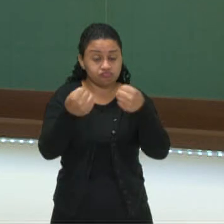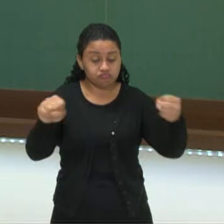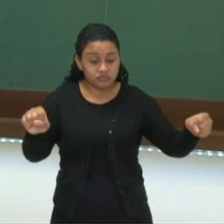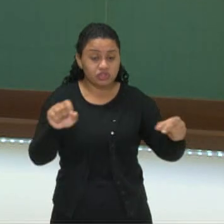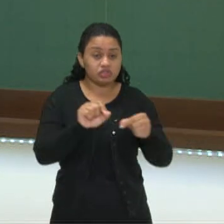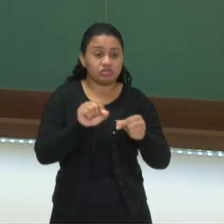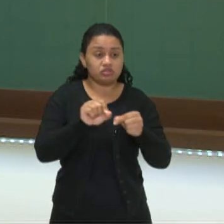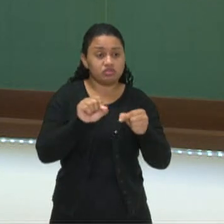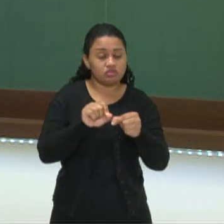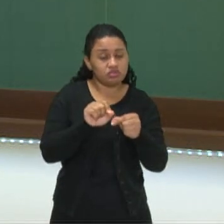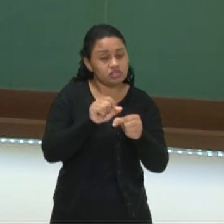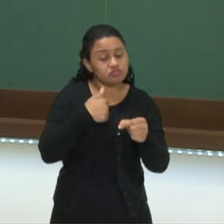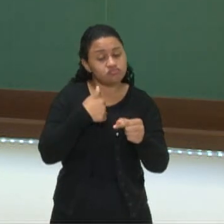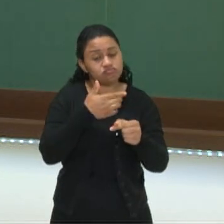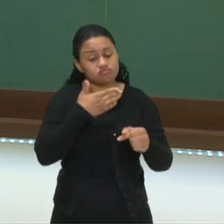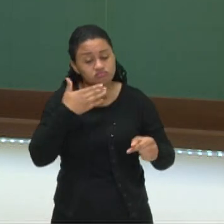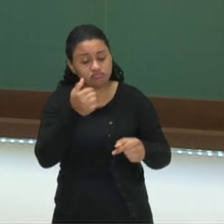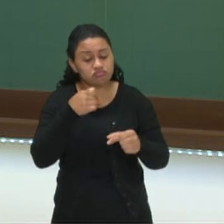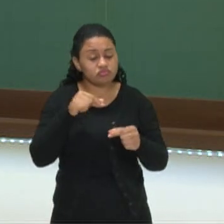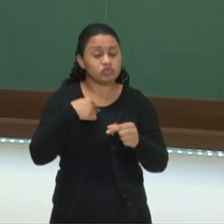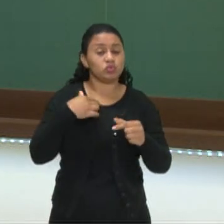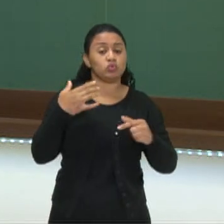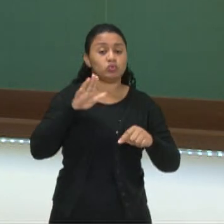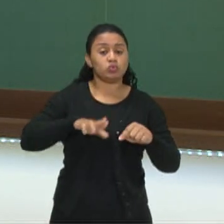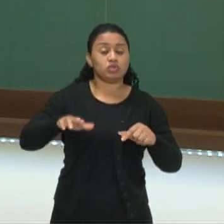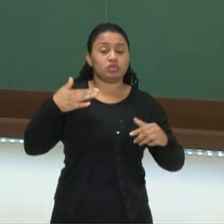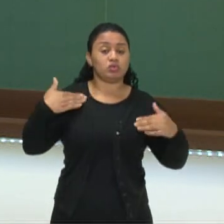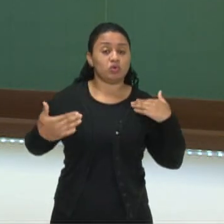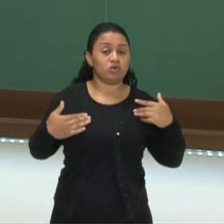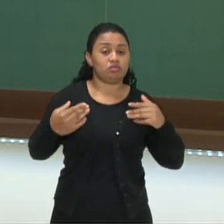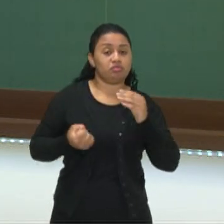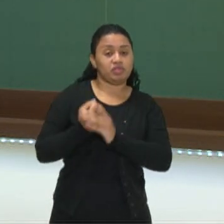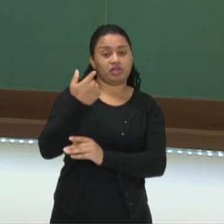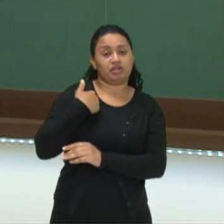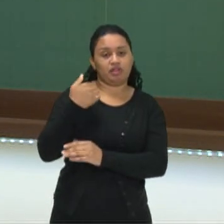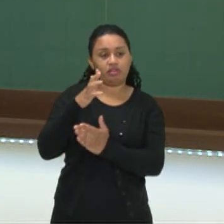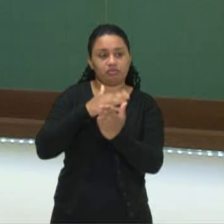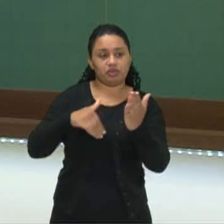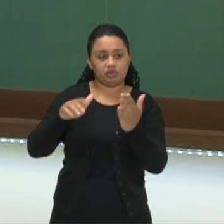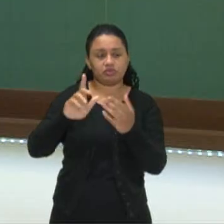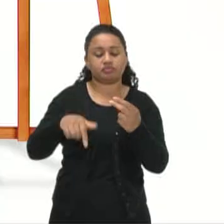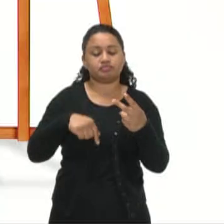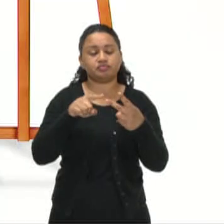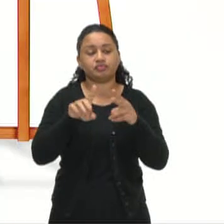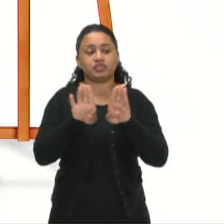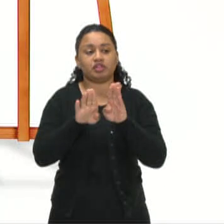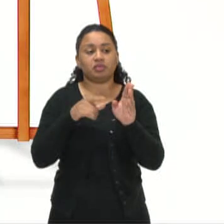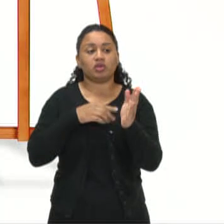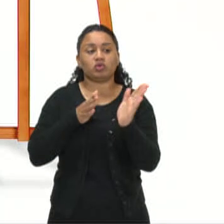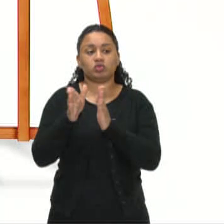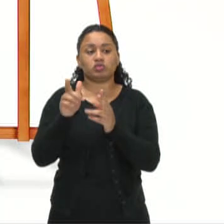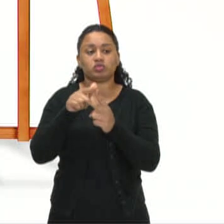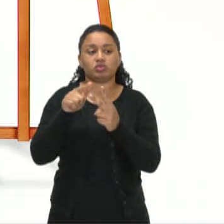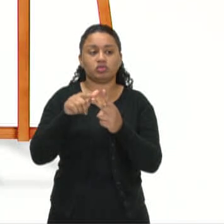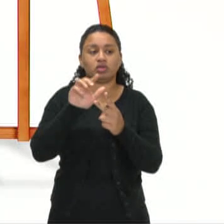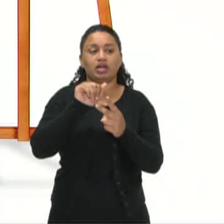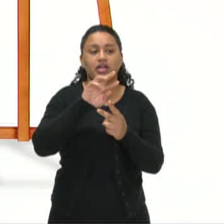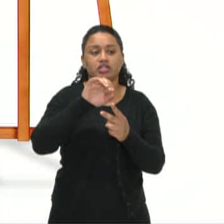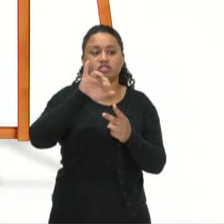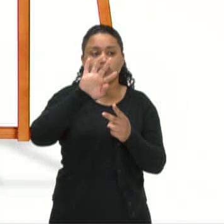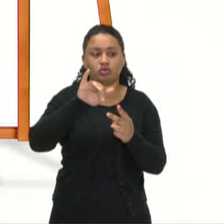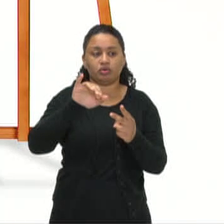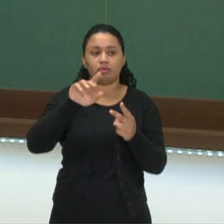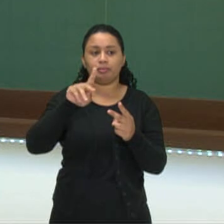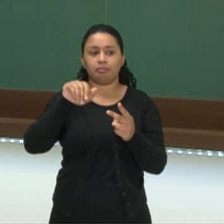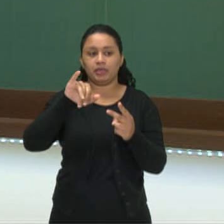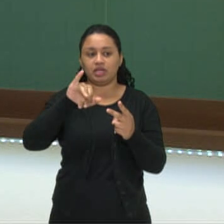fazendo um dripping aperfeiçoado, usando a performance do seu corpo para a construção dessas imagens. E nós vimos também que o movimento teve dois estilos, o Action Painting e o Color Field, ou